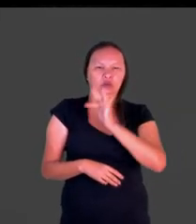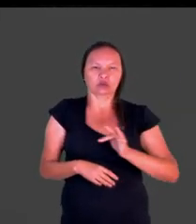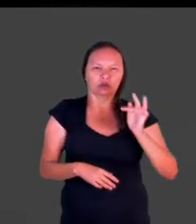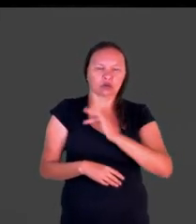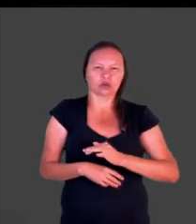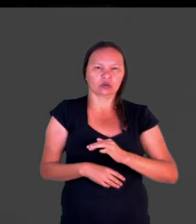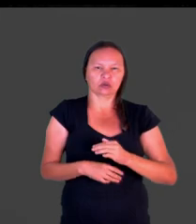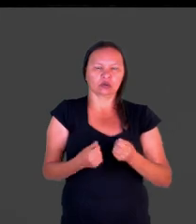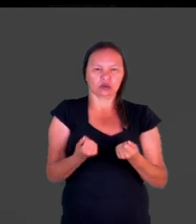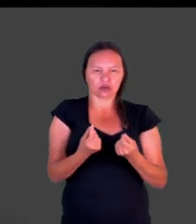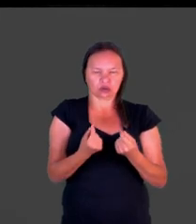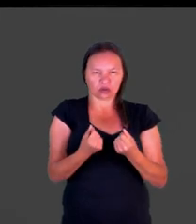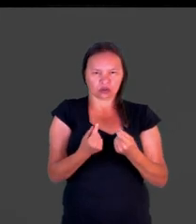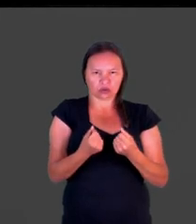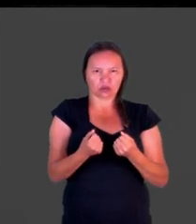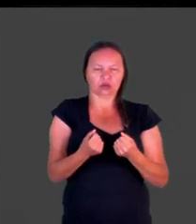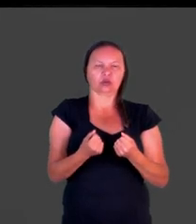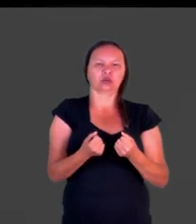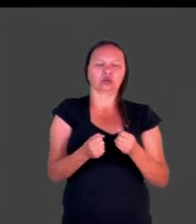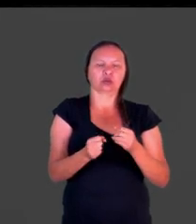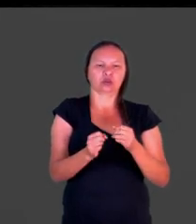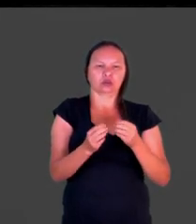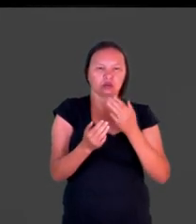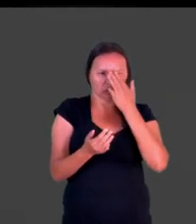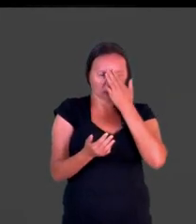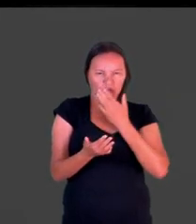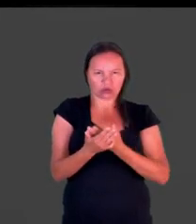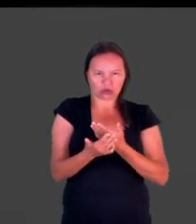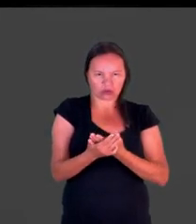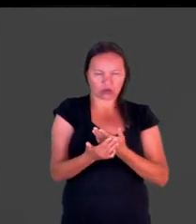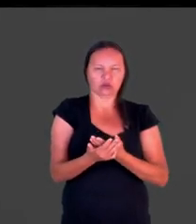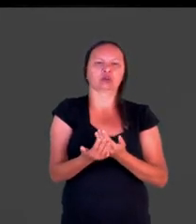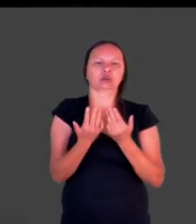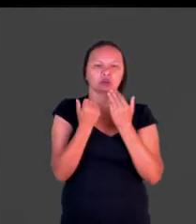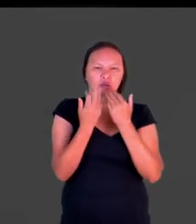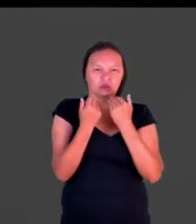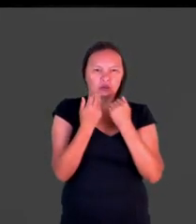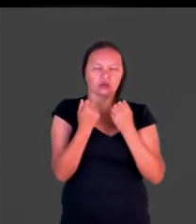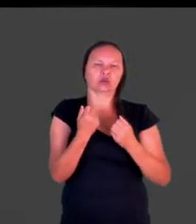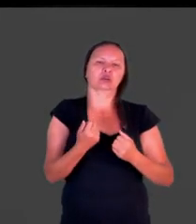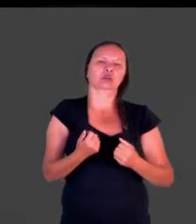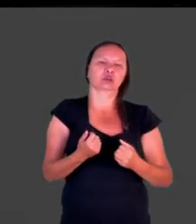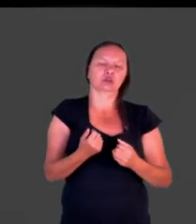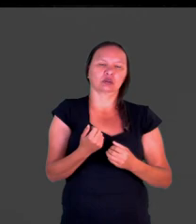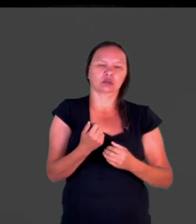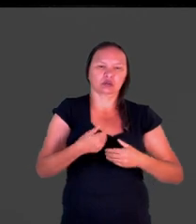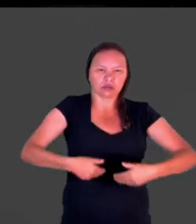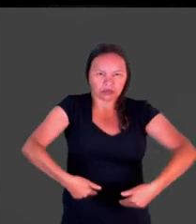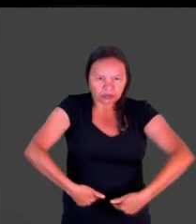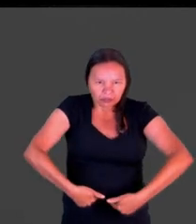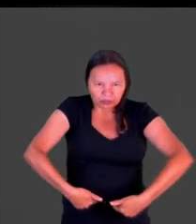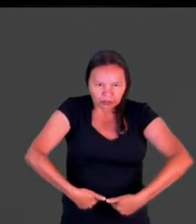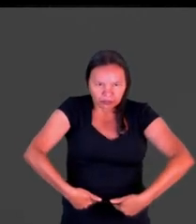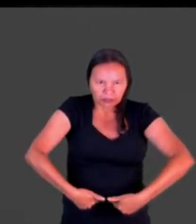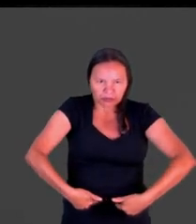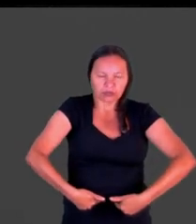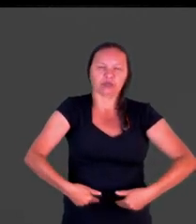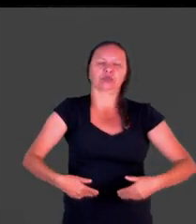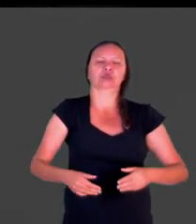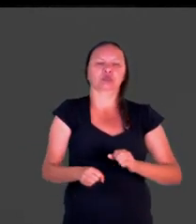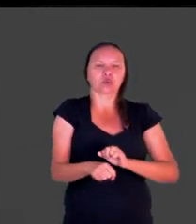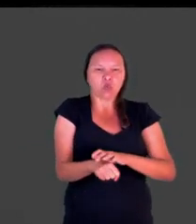financiamento do programa nacional de alimentação escolar a situação de fome na durante a